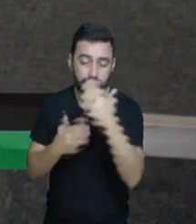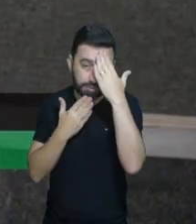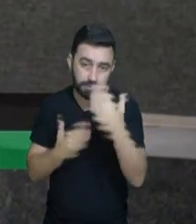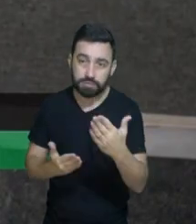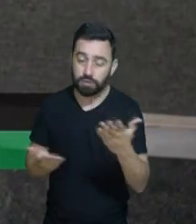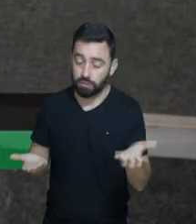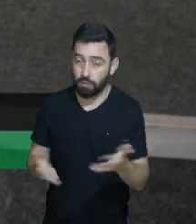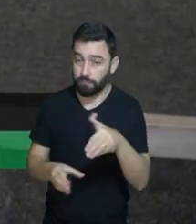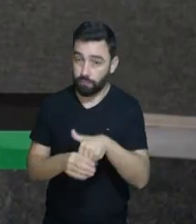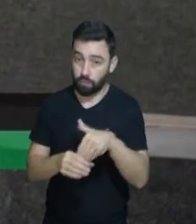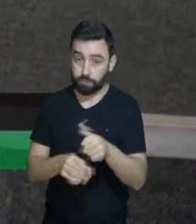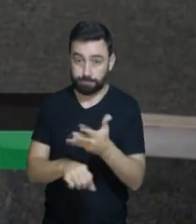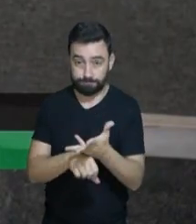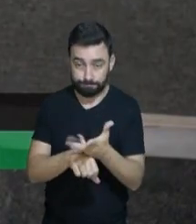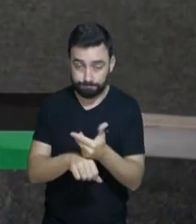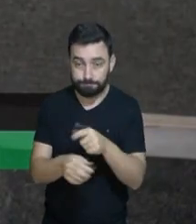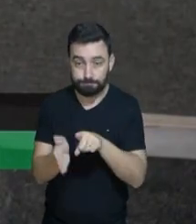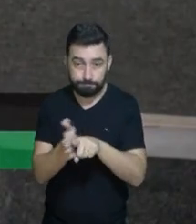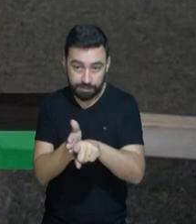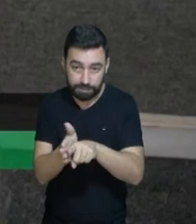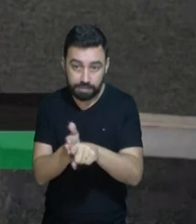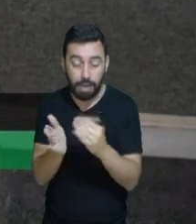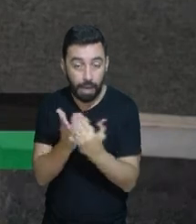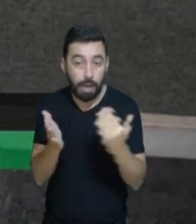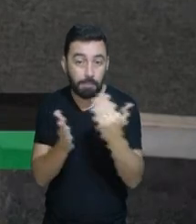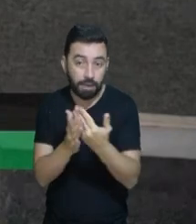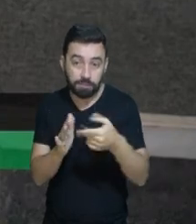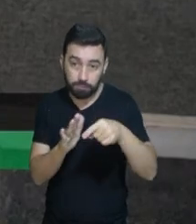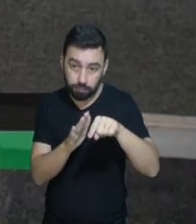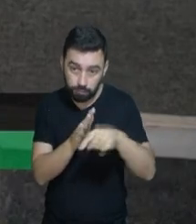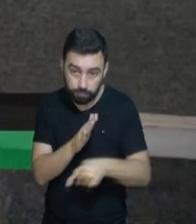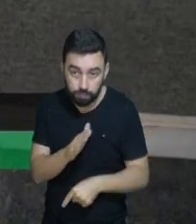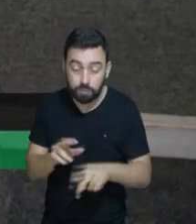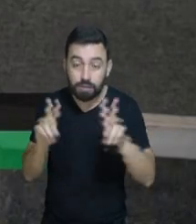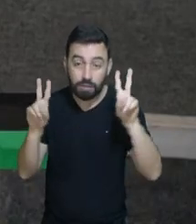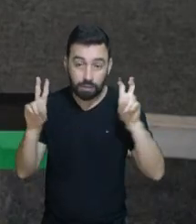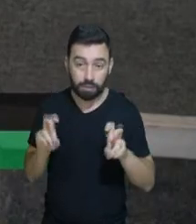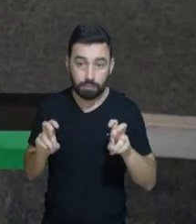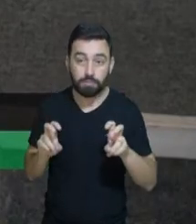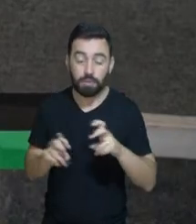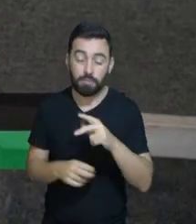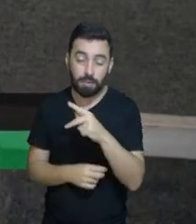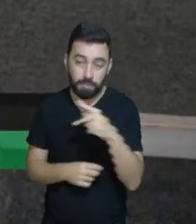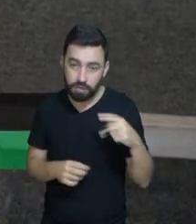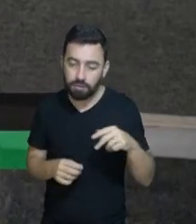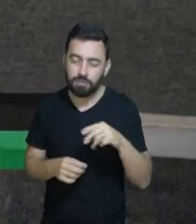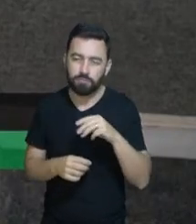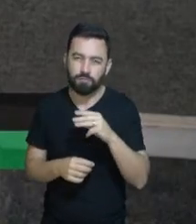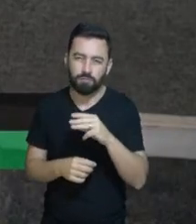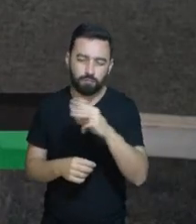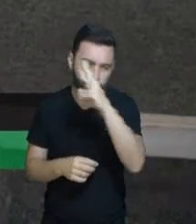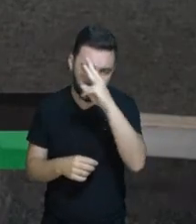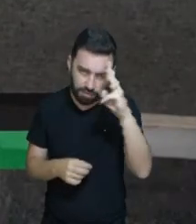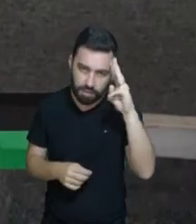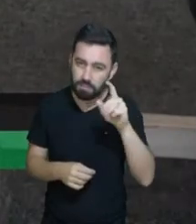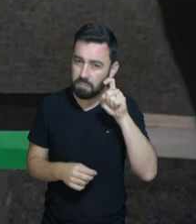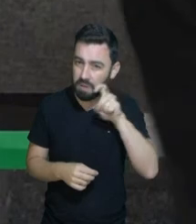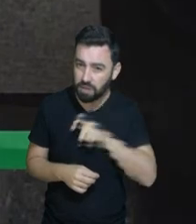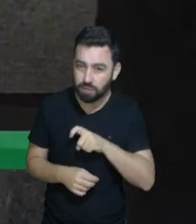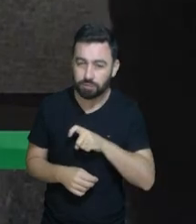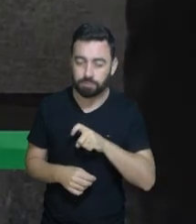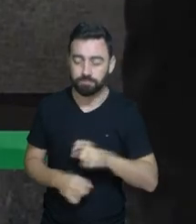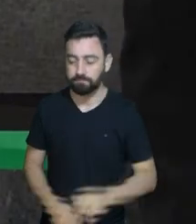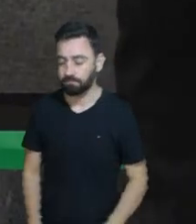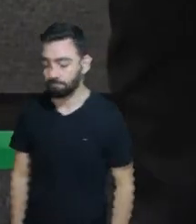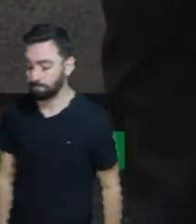diligente e pesquisar a fundo esse tema que nos é tão caro er tão importante Deputado PP Deputado Valnei Deputado peicher Deputado Fabiano da